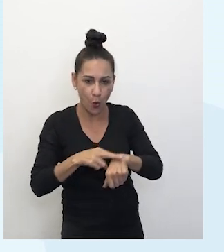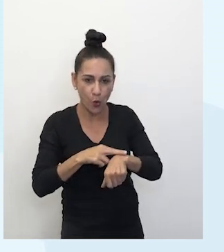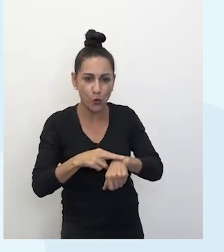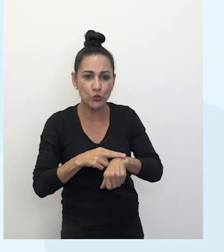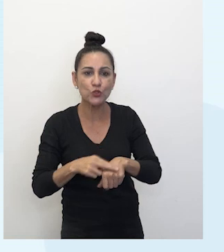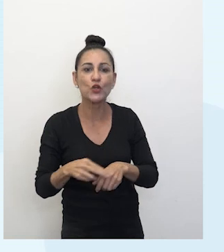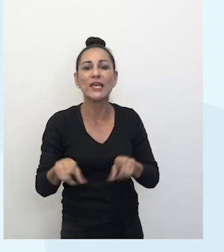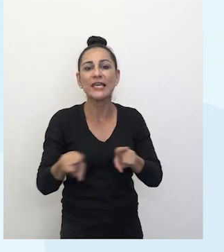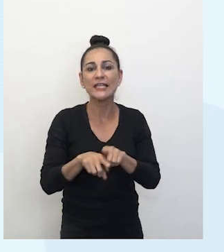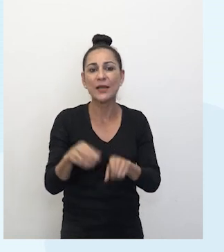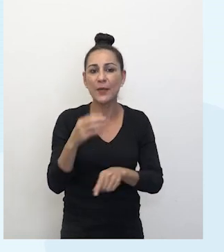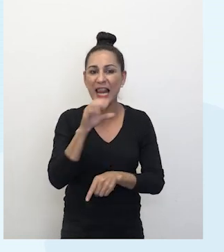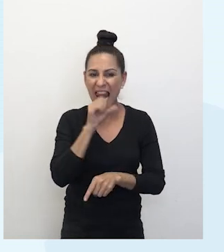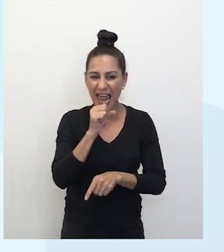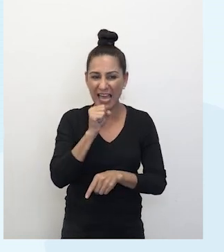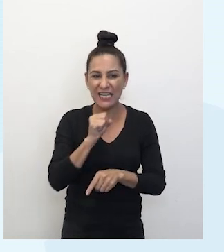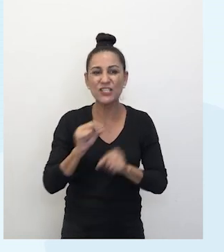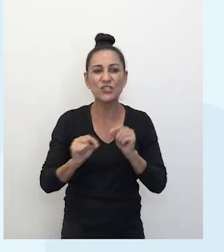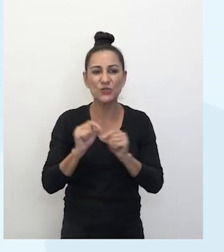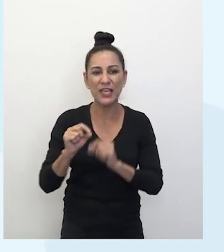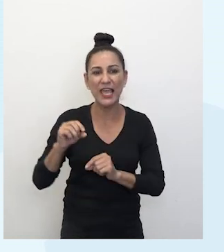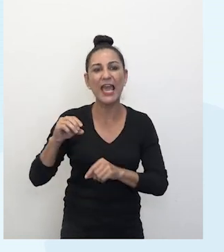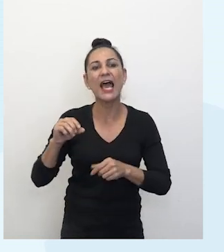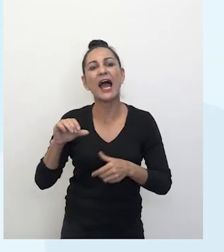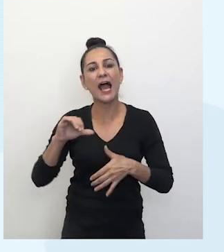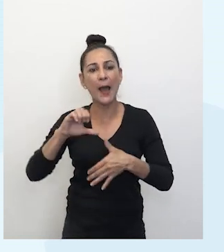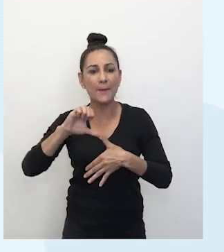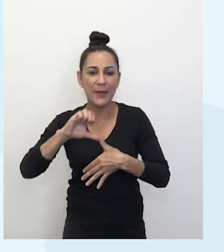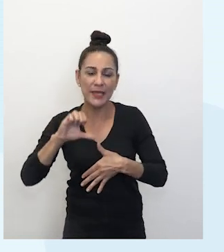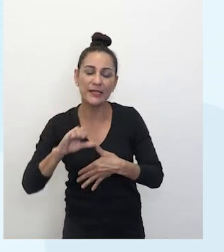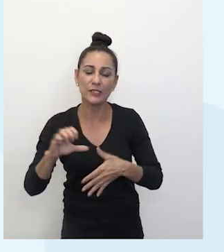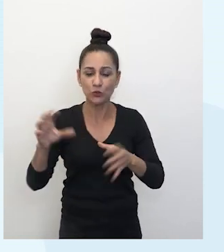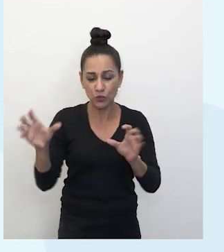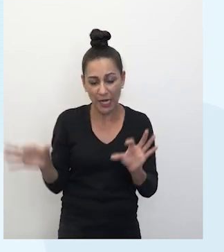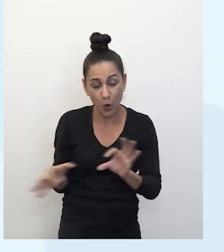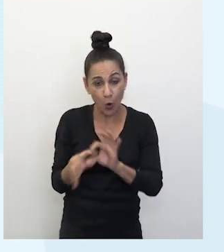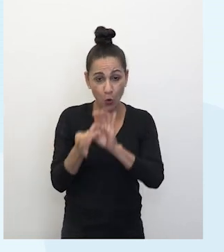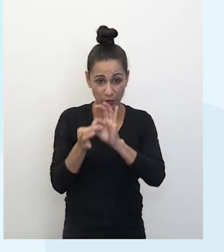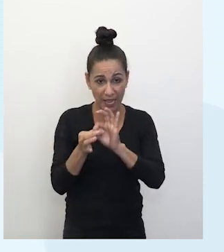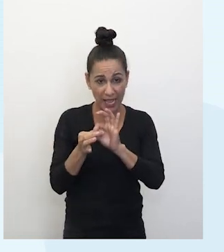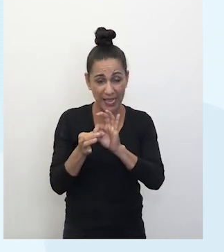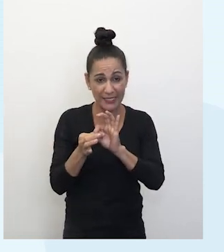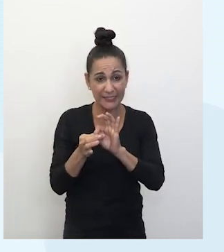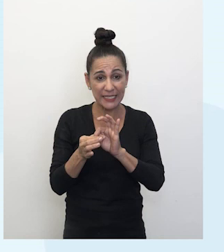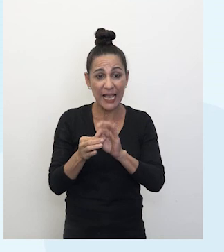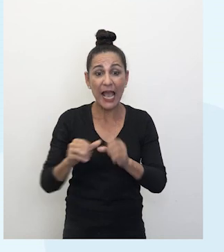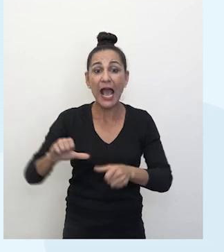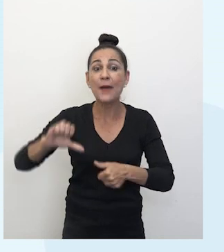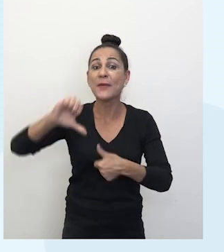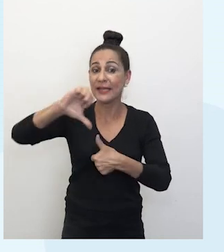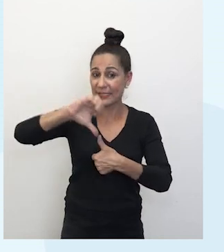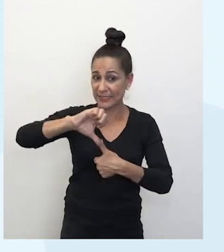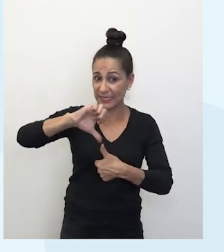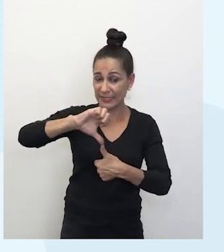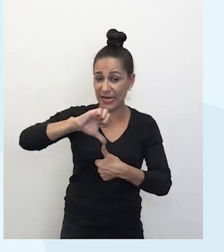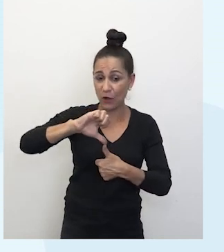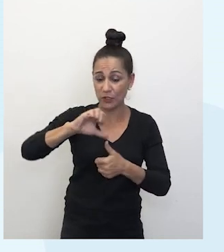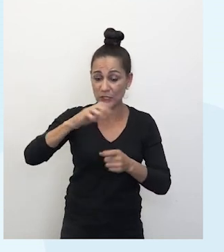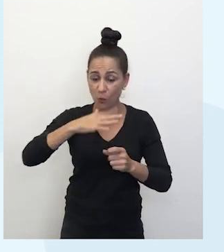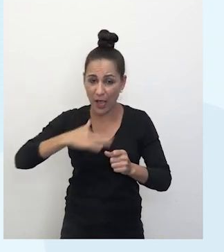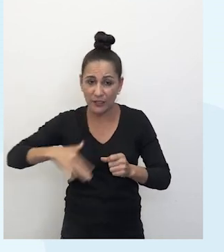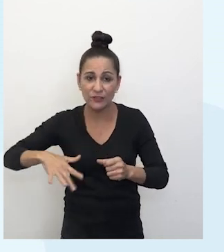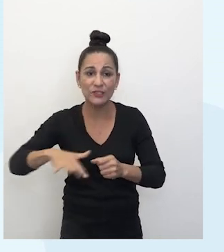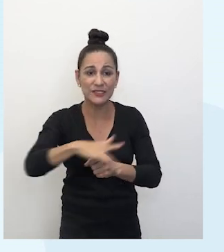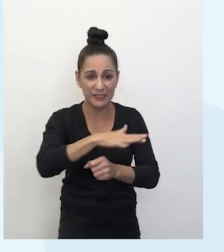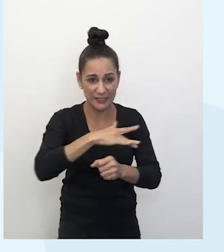em laranja que eu estimo que liga as duas Américas a do Norte EA do Sul América Central insular que são as milhas dos